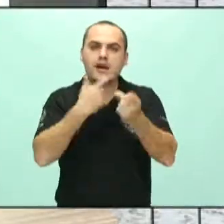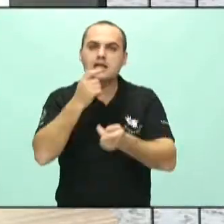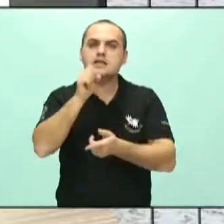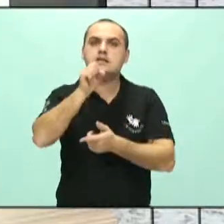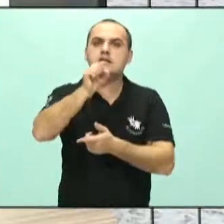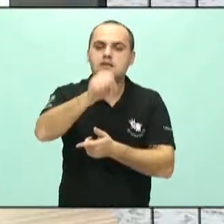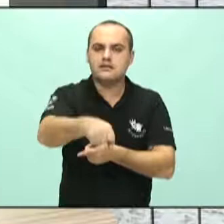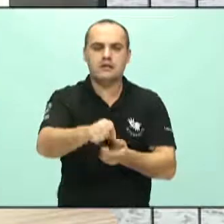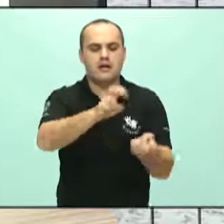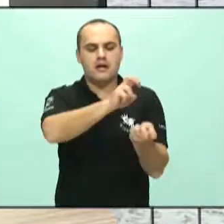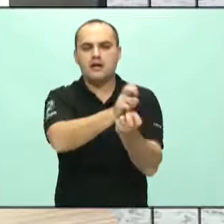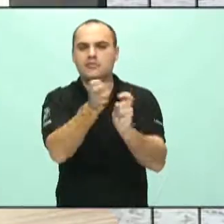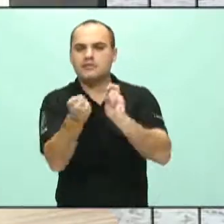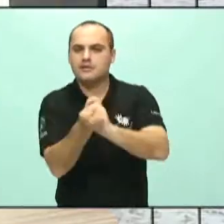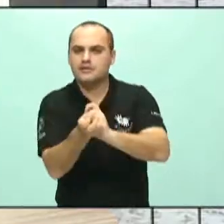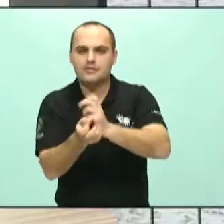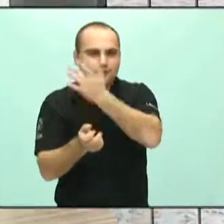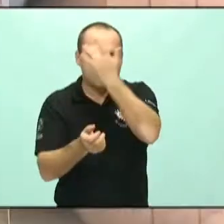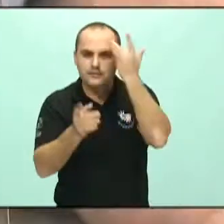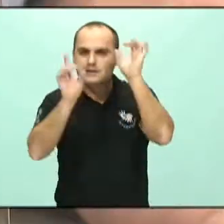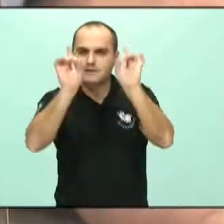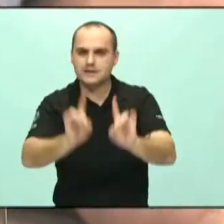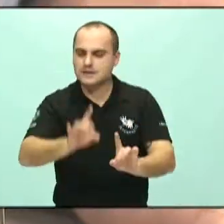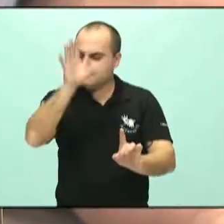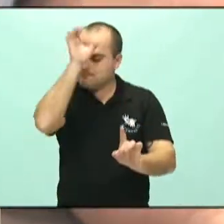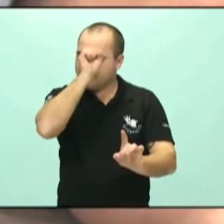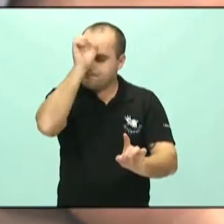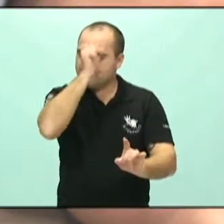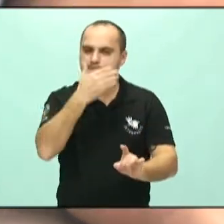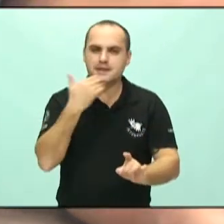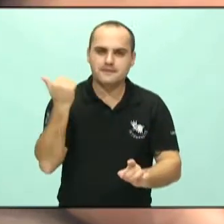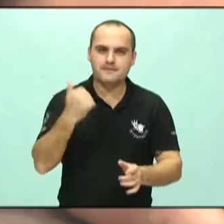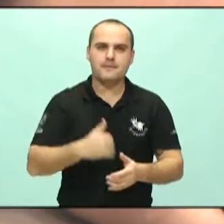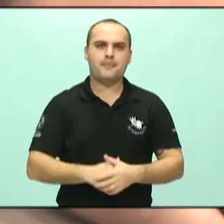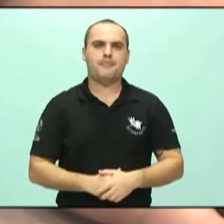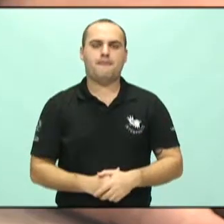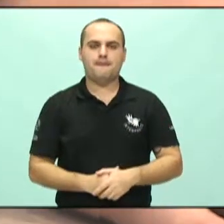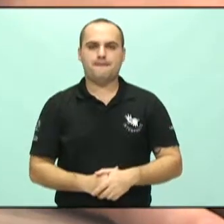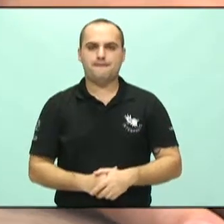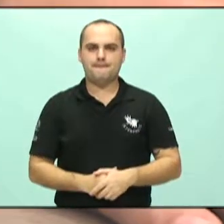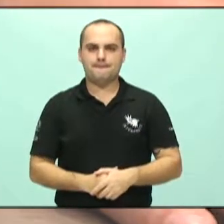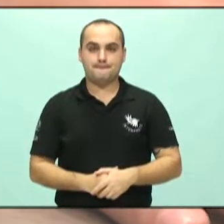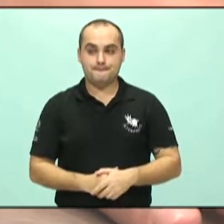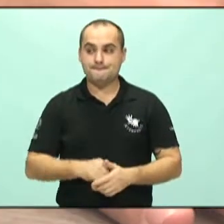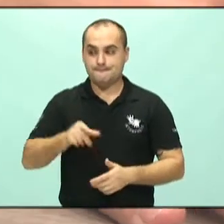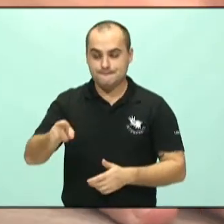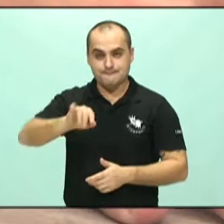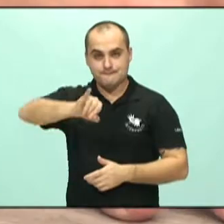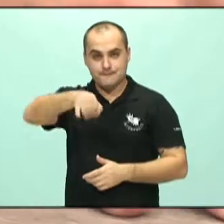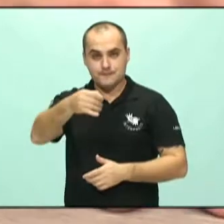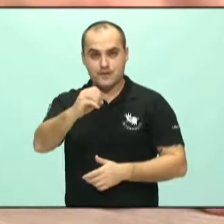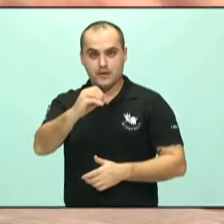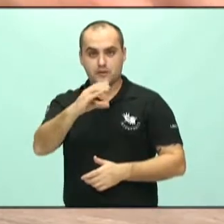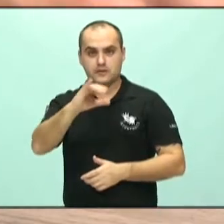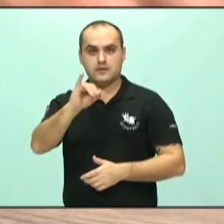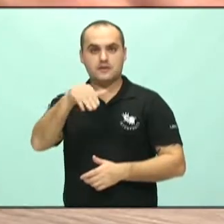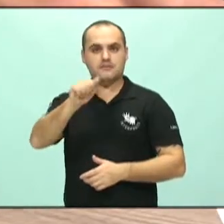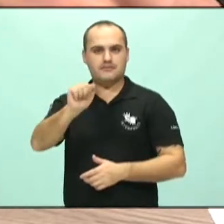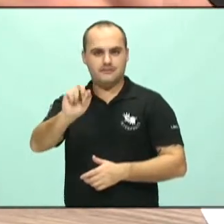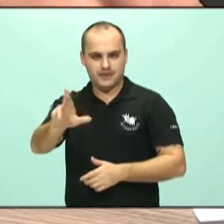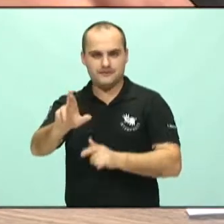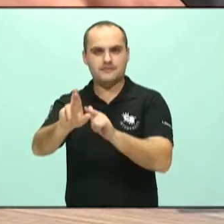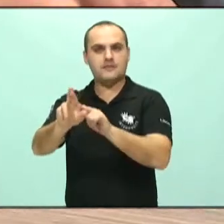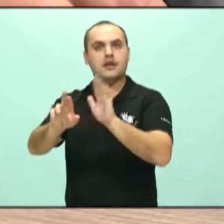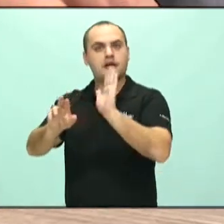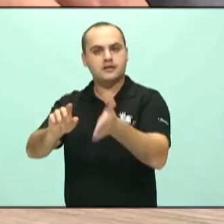capoeira beneficia o aprendizado da pessoa com deficiência. E como trabalha também, digamos assim, ó, o Josimar, ele é o instrutor vermelho, né? Ele